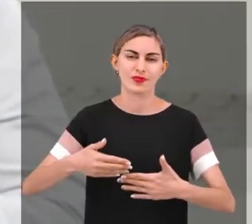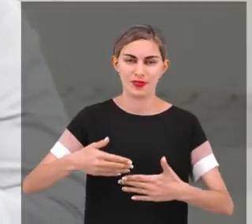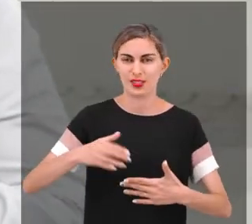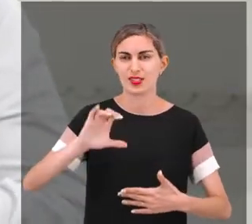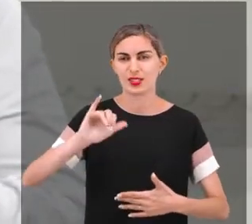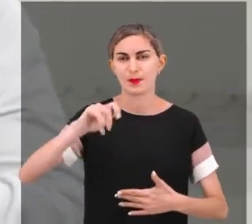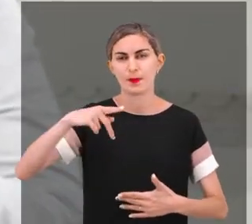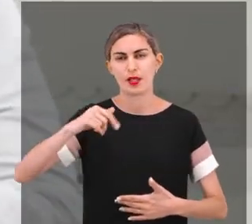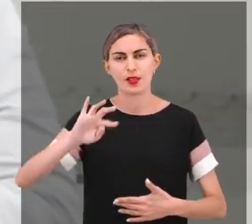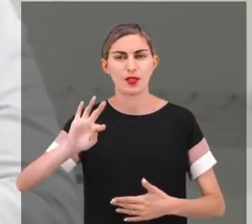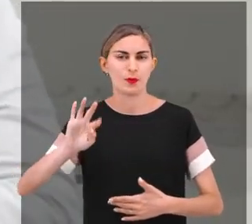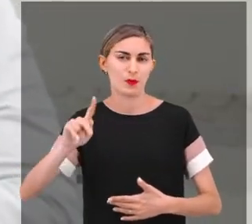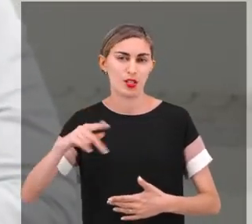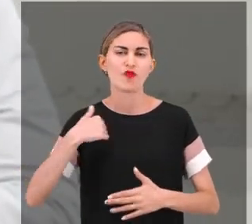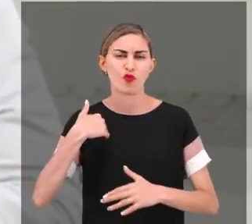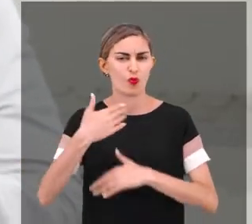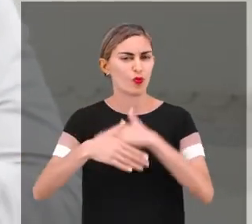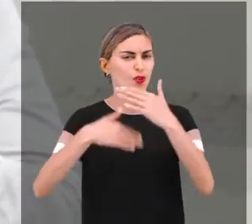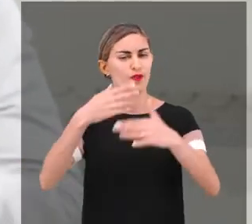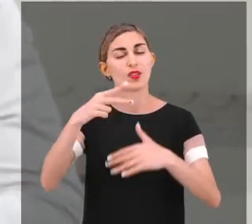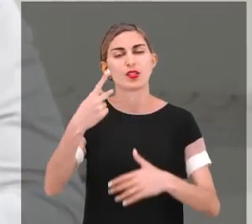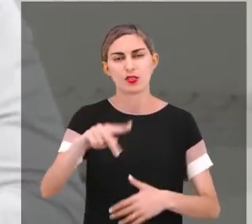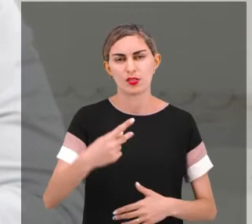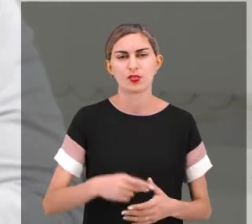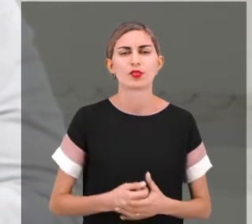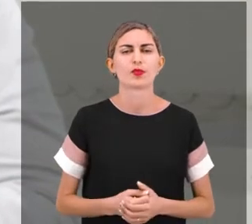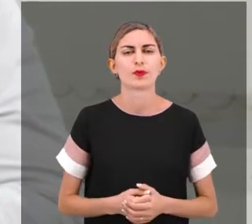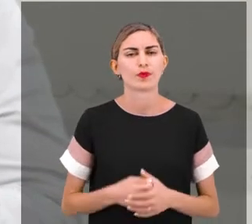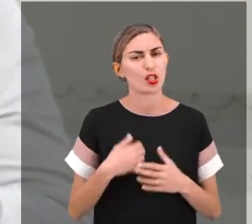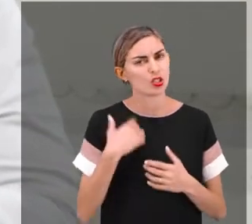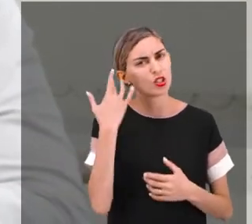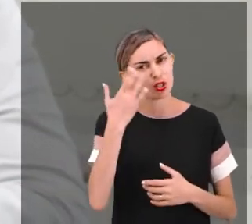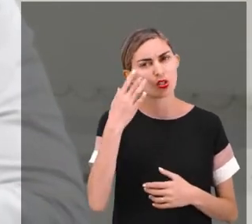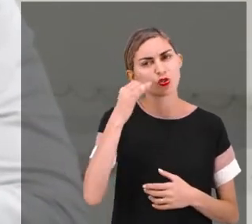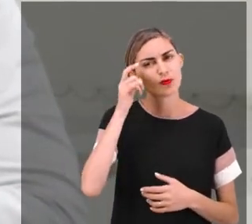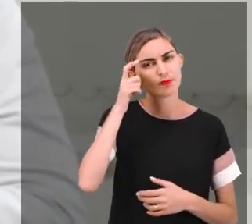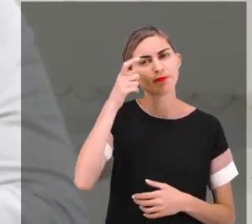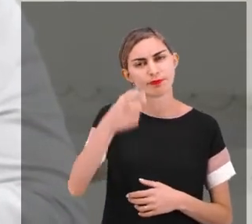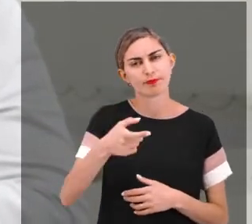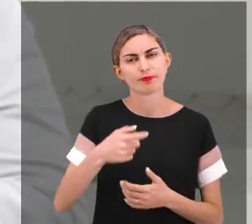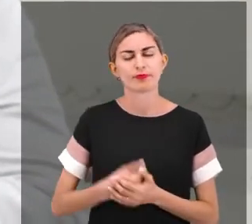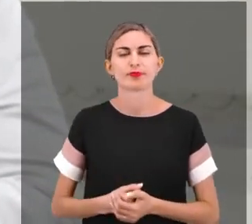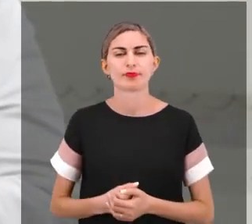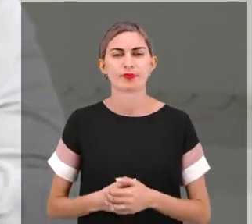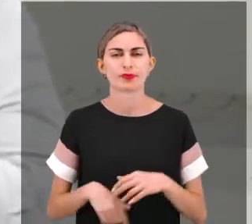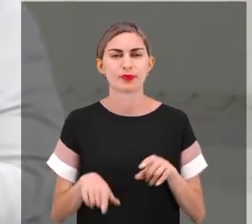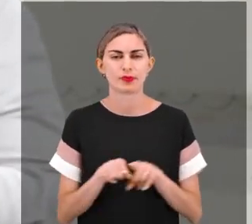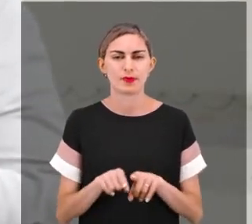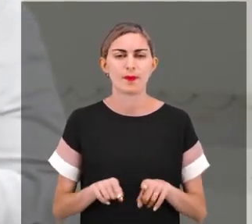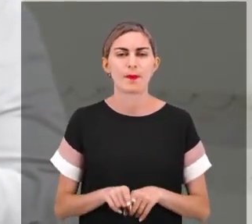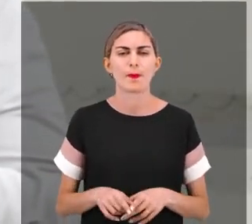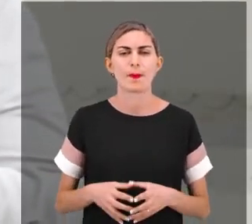né? E isso foi um avanço para a época, que a gente achou muito interessante. E